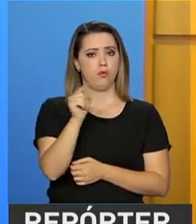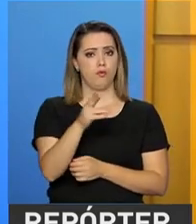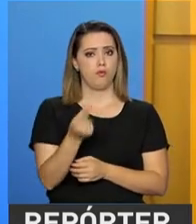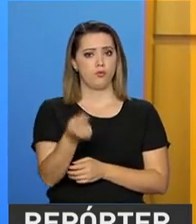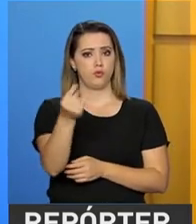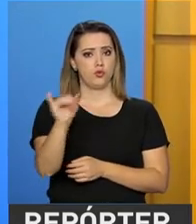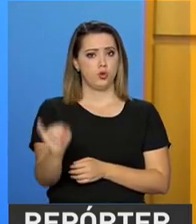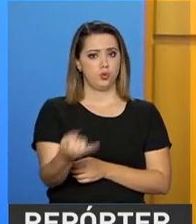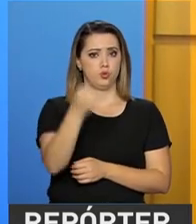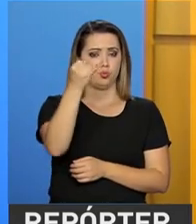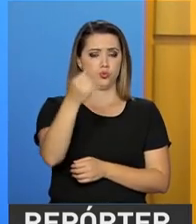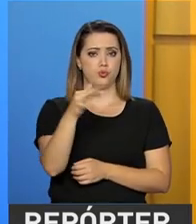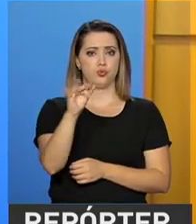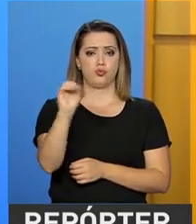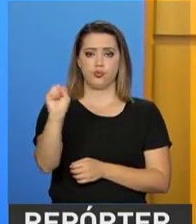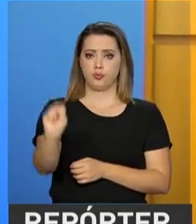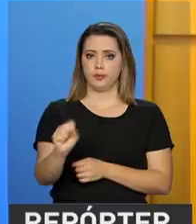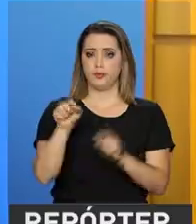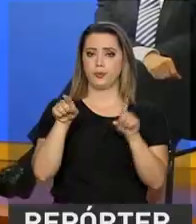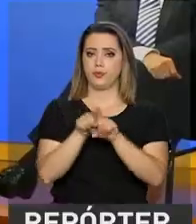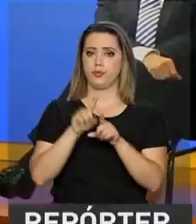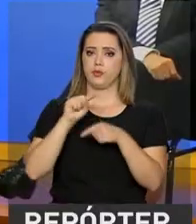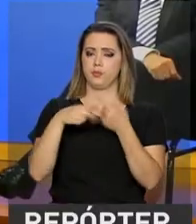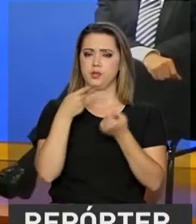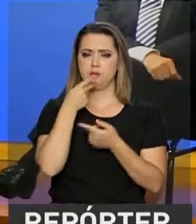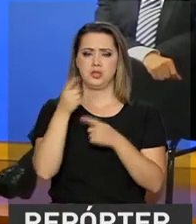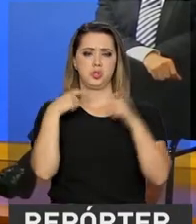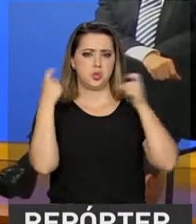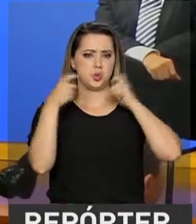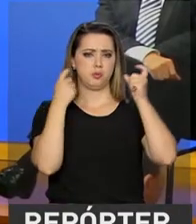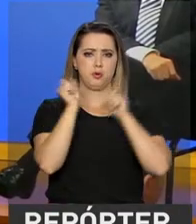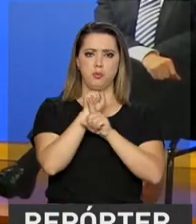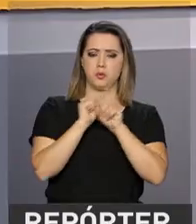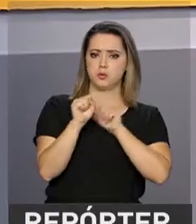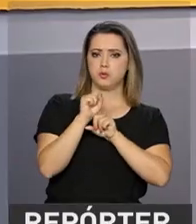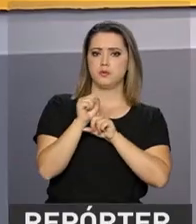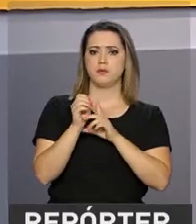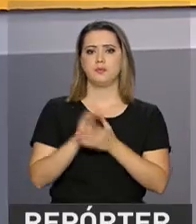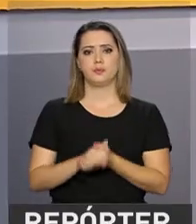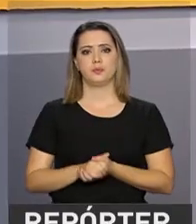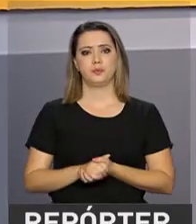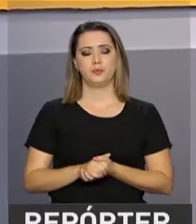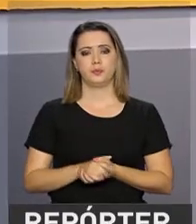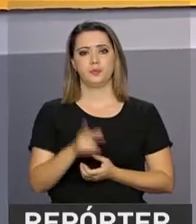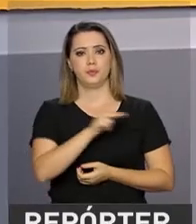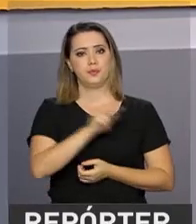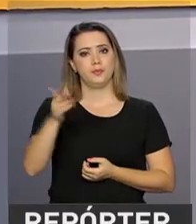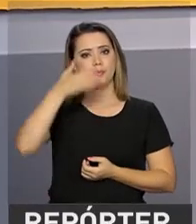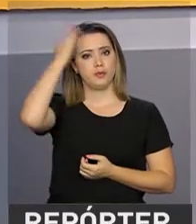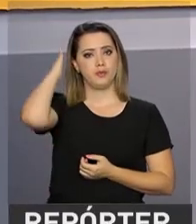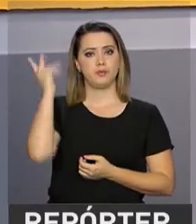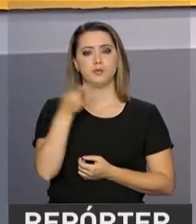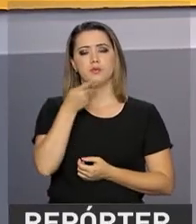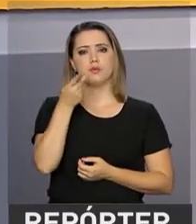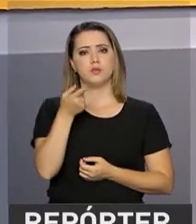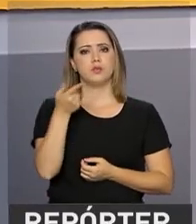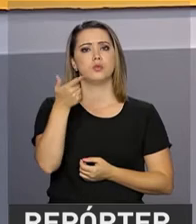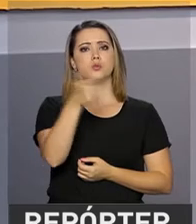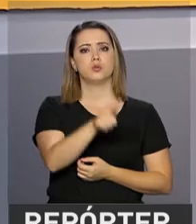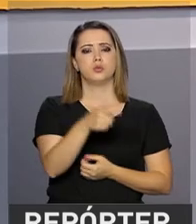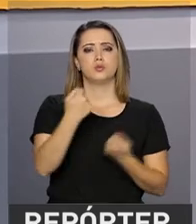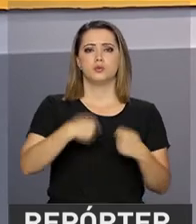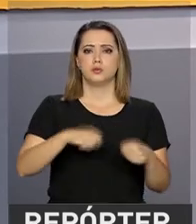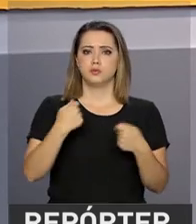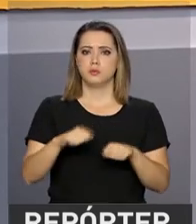o Fundo de Garantia, não é verdade? E depois dizem que nós não nos preocupamos com o social. E o presidente Michel Temer voltou a defender